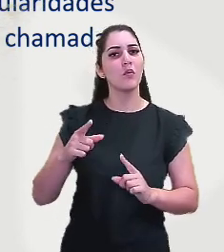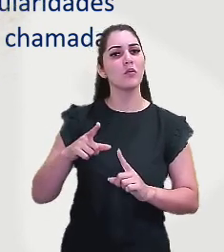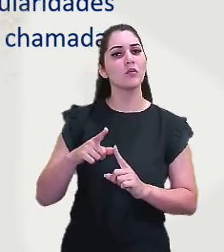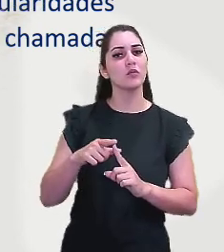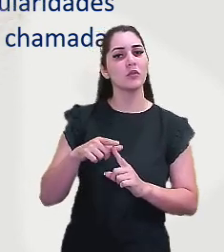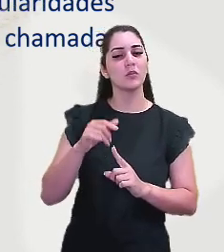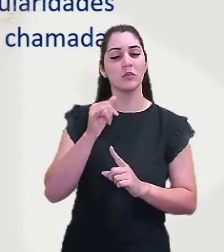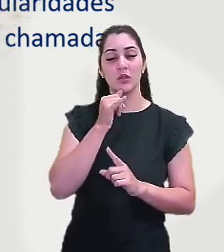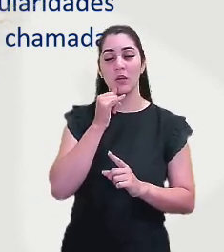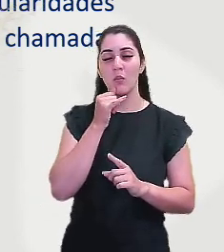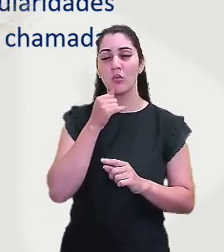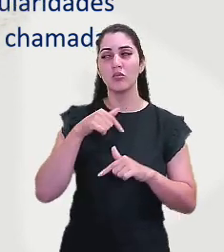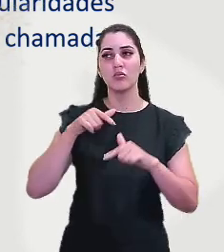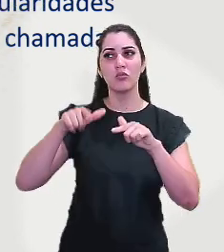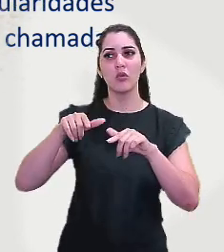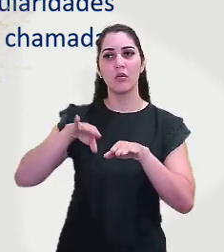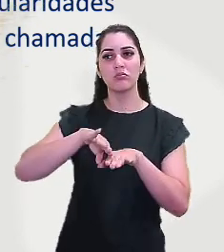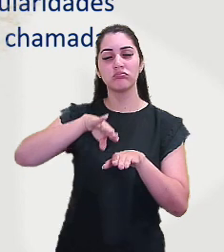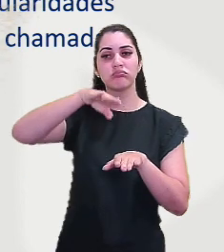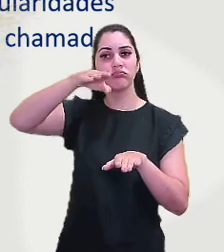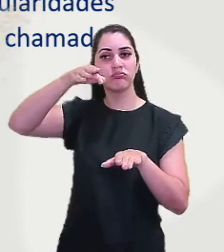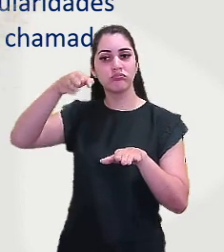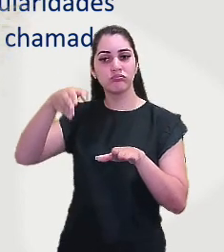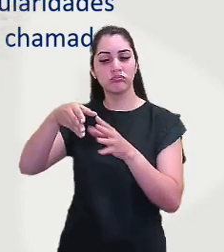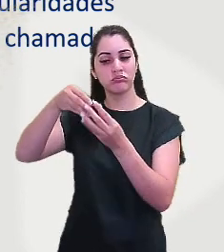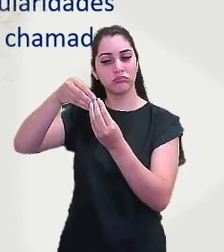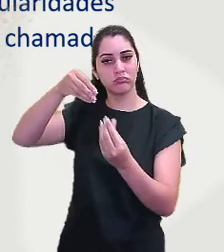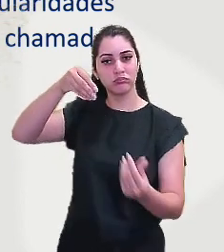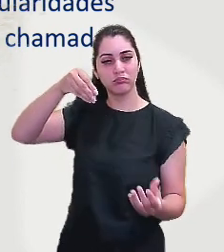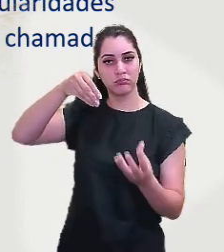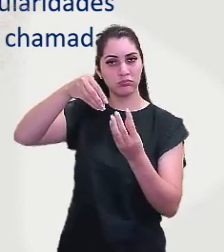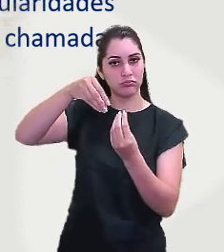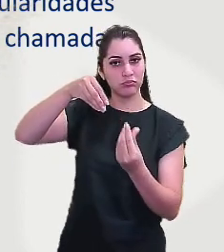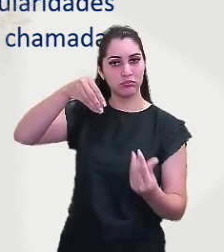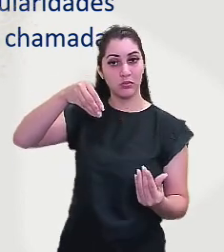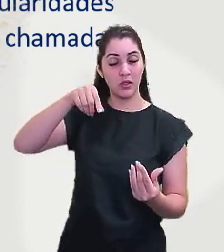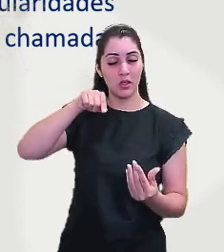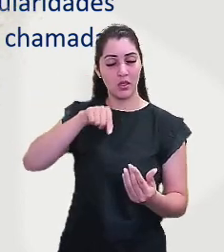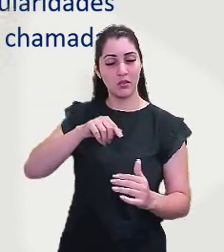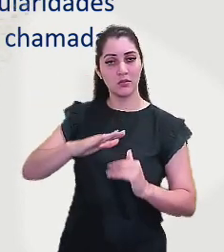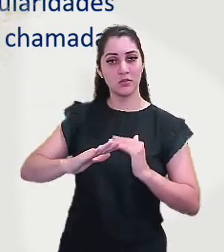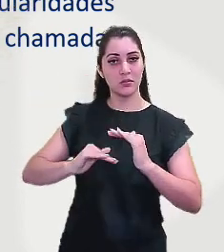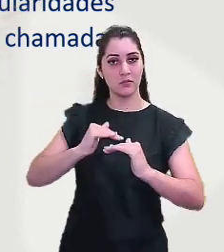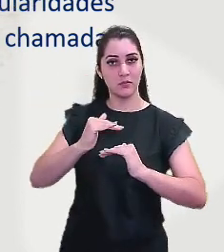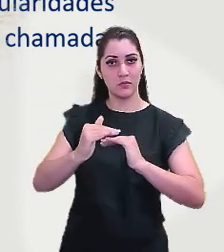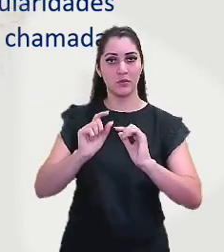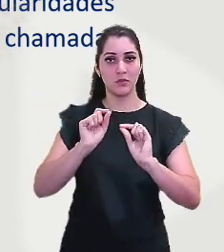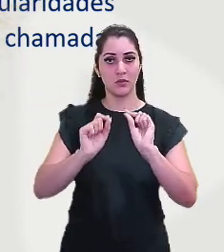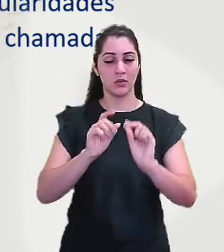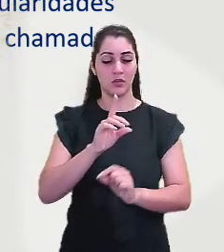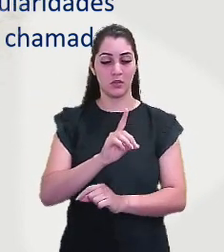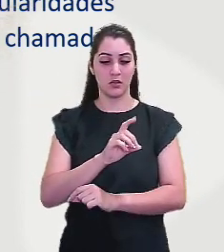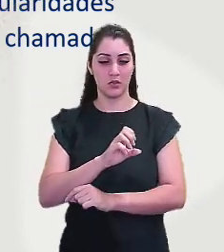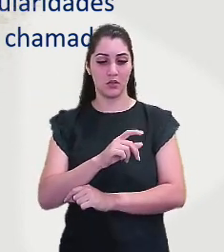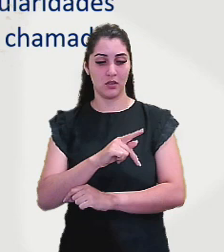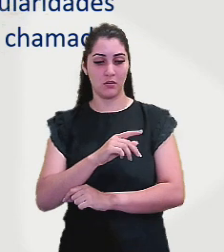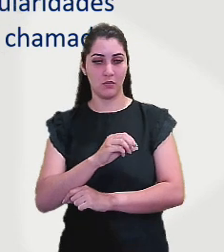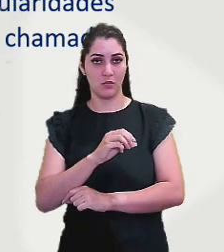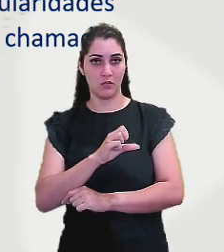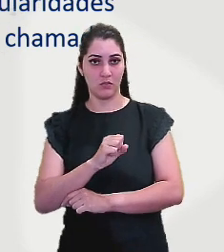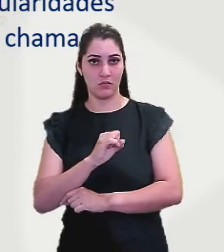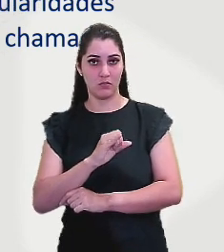das áreas mais altas, né, como vindo dos planaltos. Então, esse processo de deposição, né, de